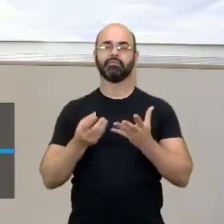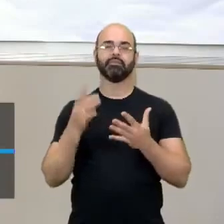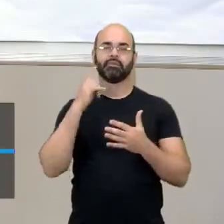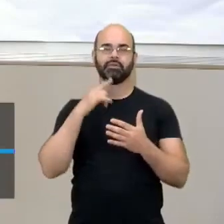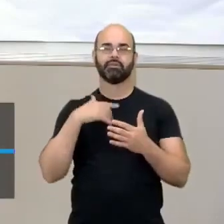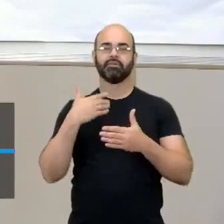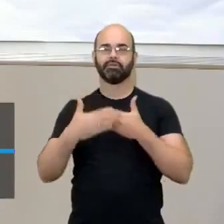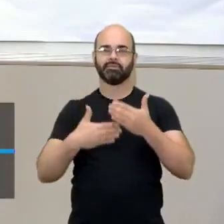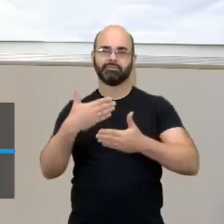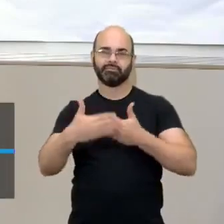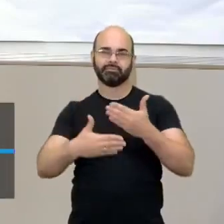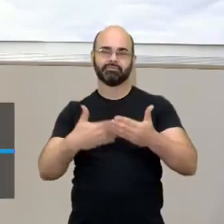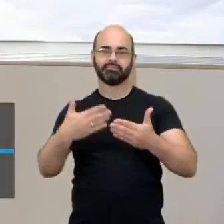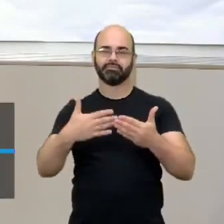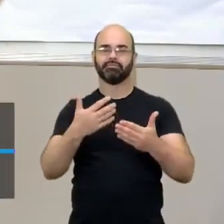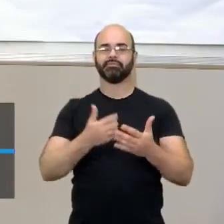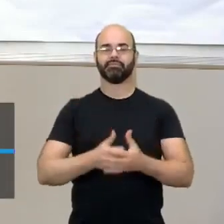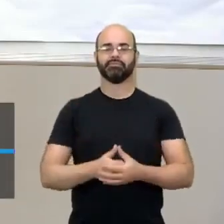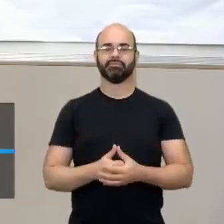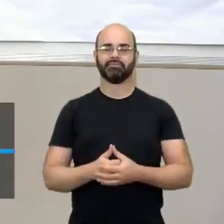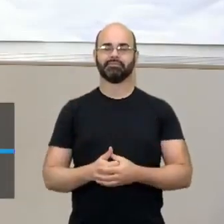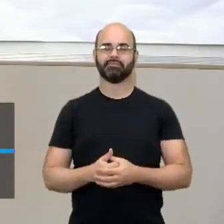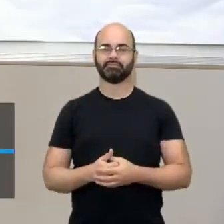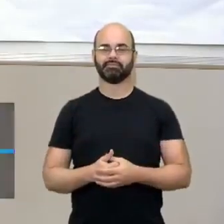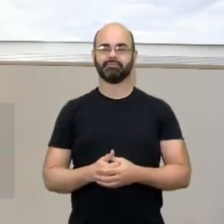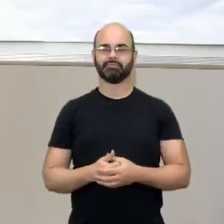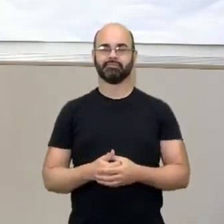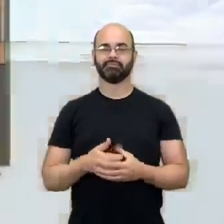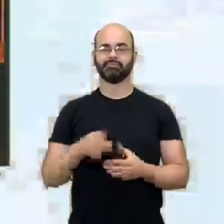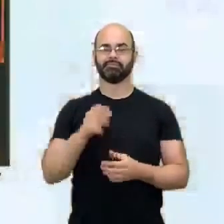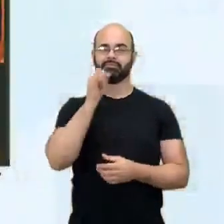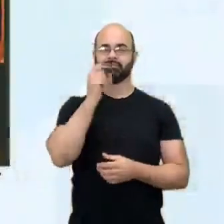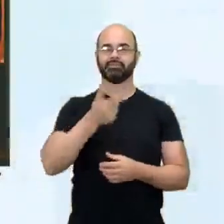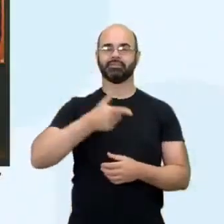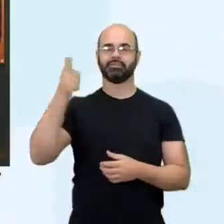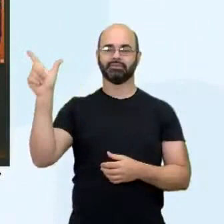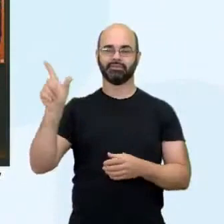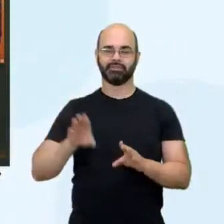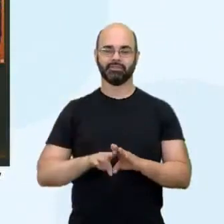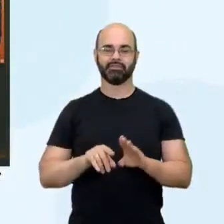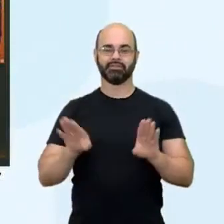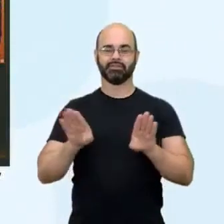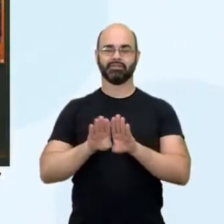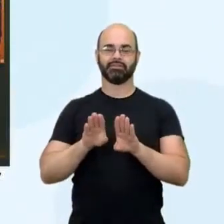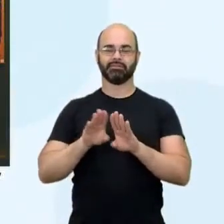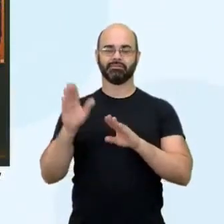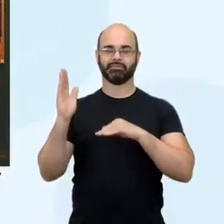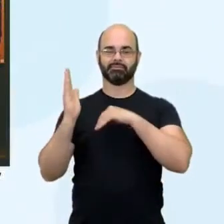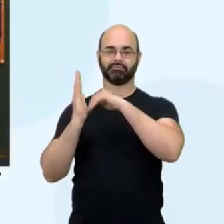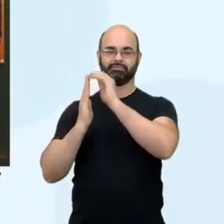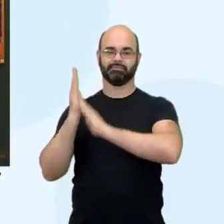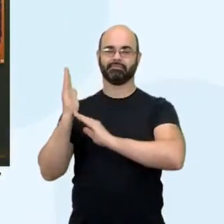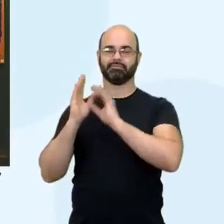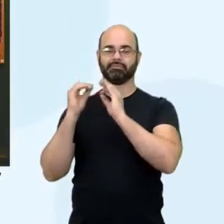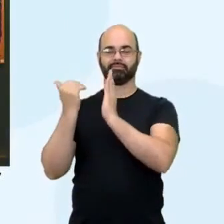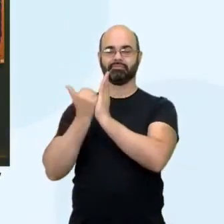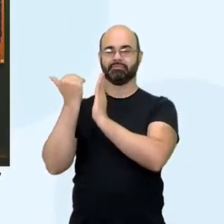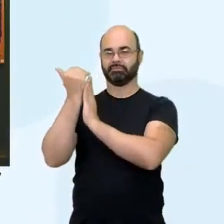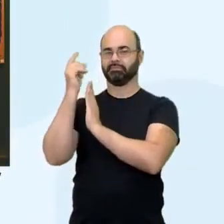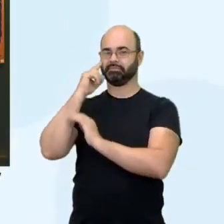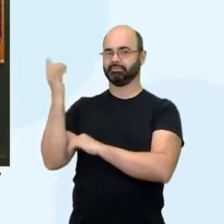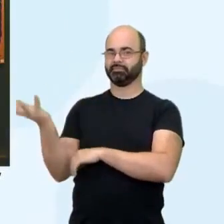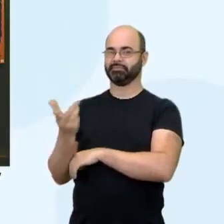Tá até uma tristeza no coraçãozinho, assim, ó. É verdade. Olha mais um exemplo aí sendo usado na decoração.